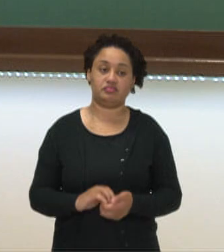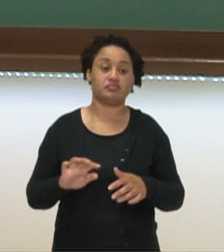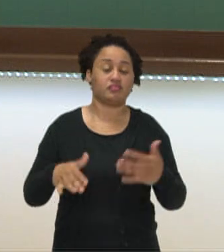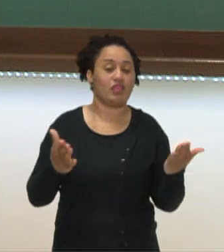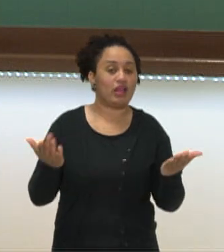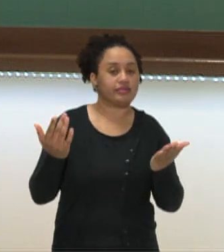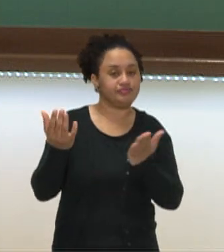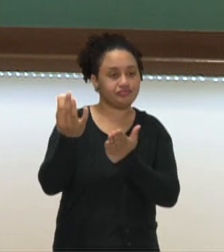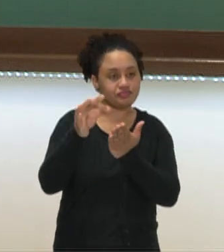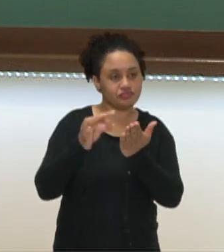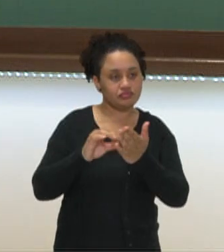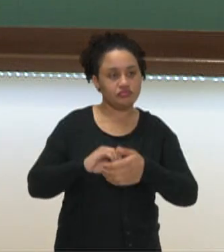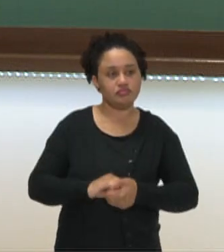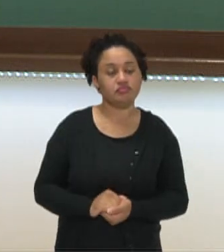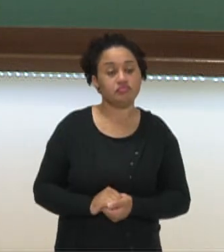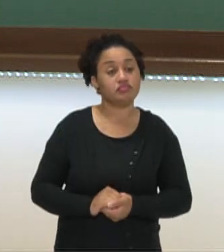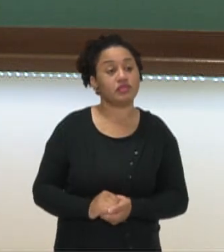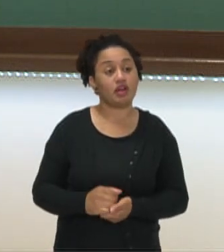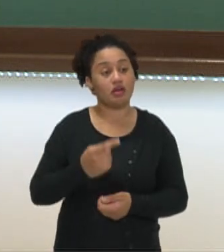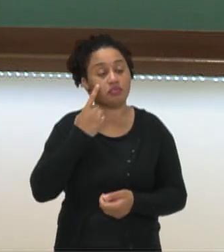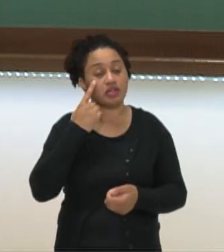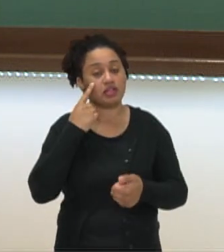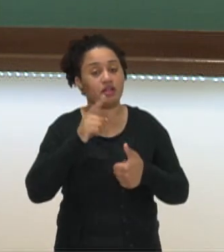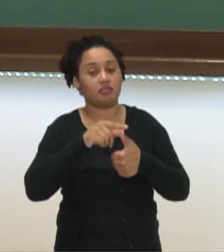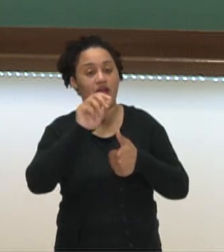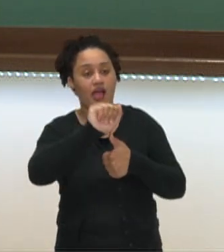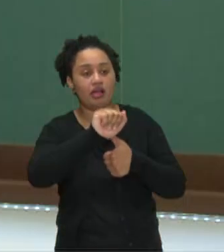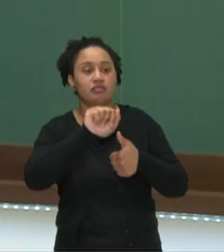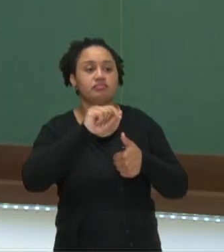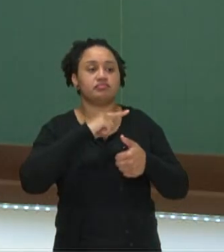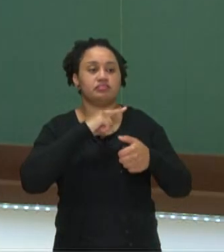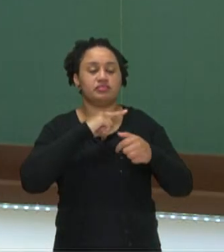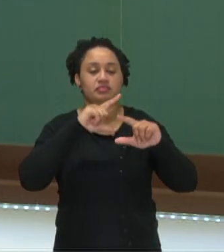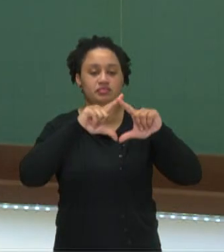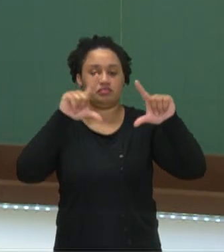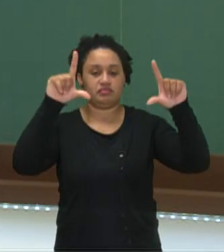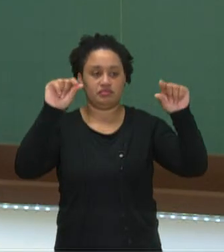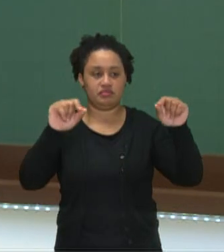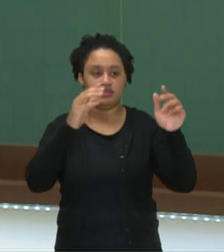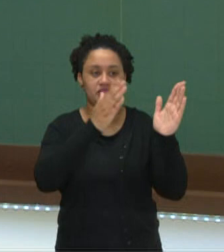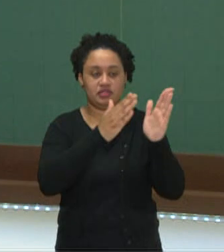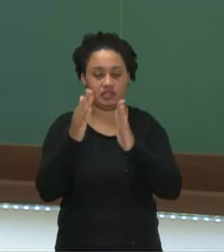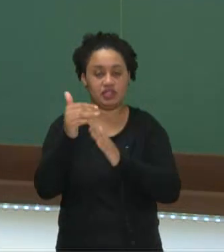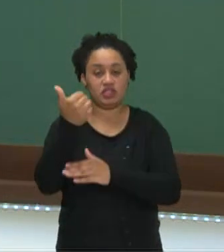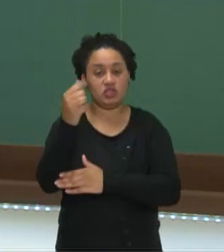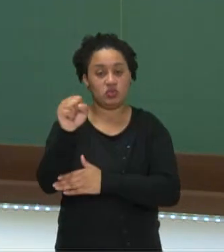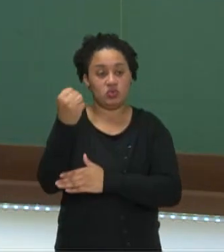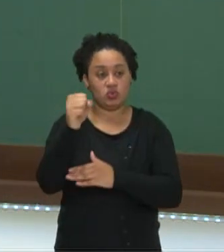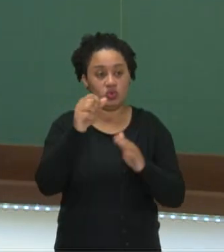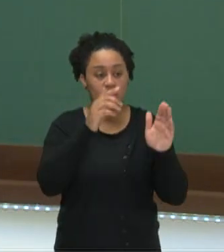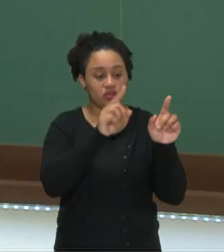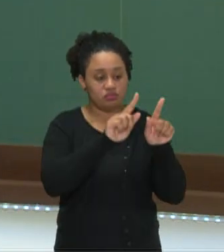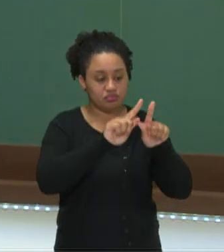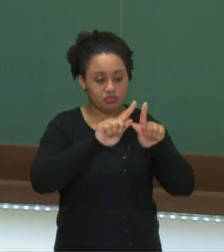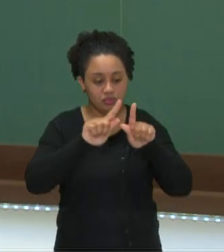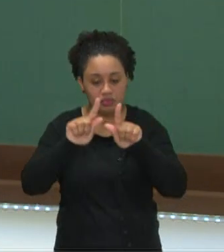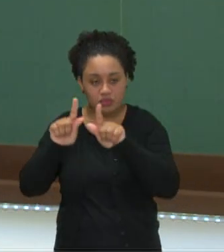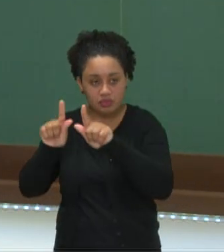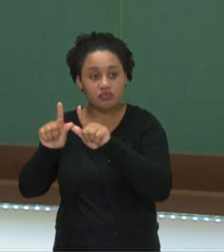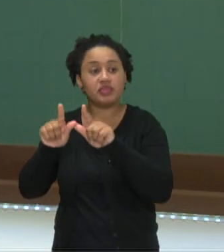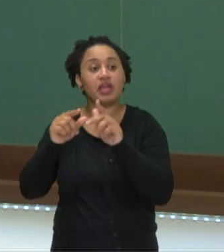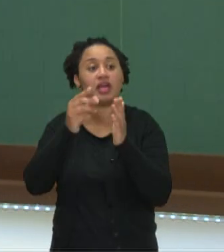Vamos conferir? Então, aqui na letra A, nossa figura foi dividida em 18 quadradinhos